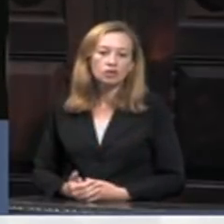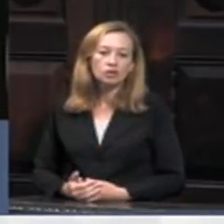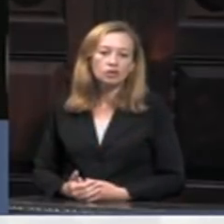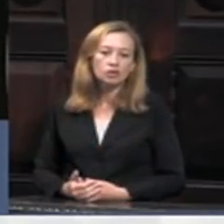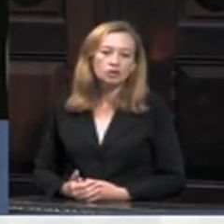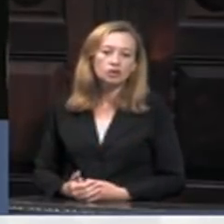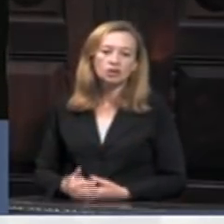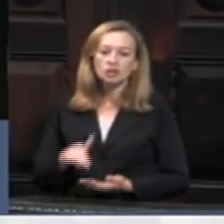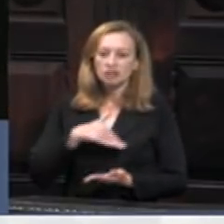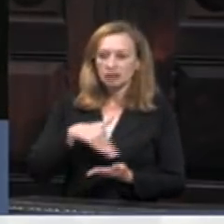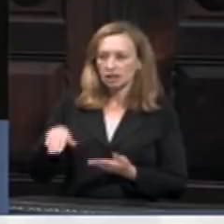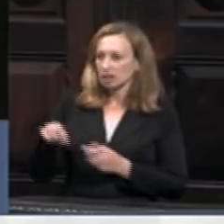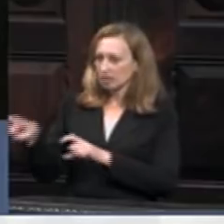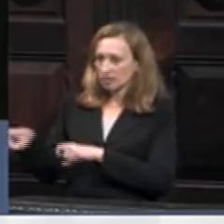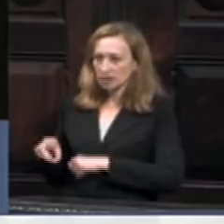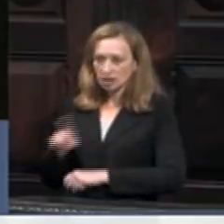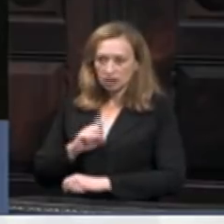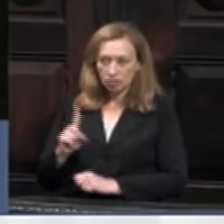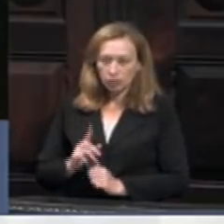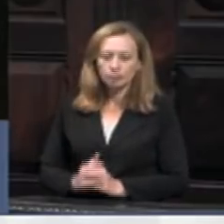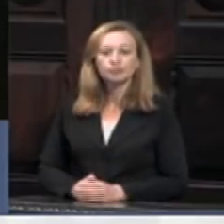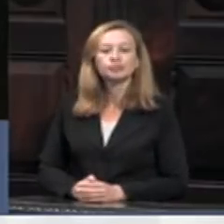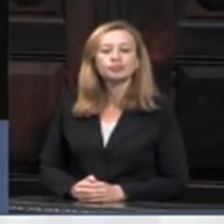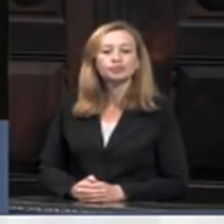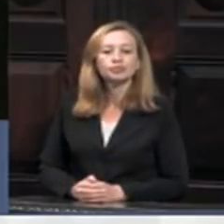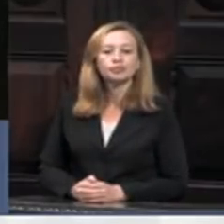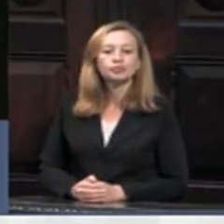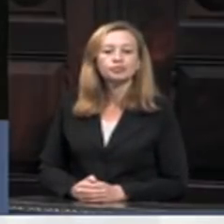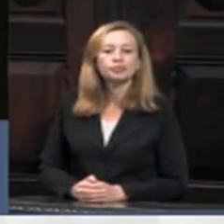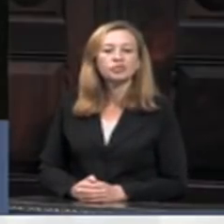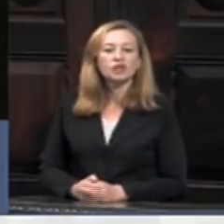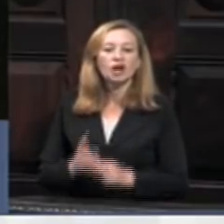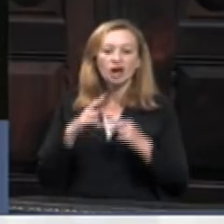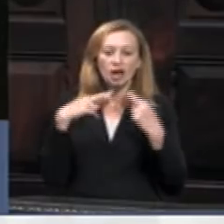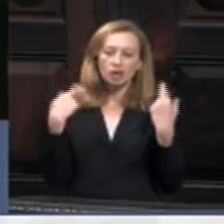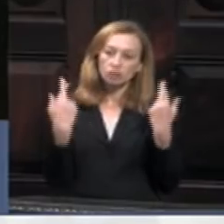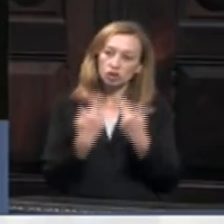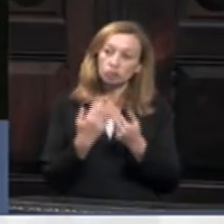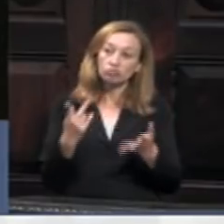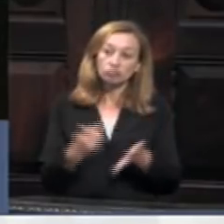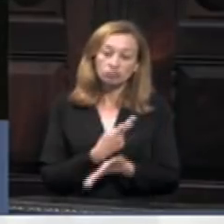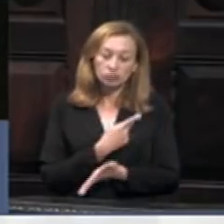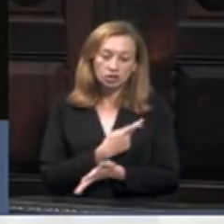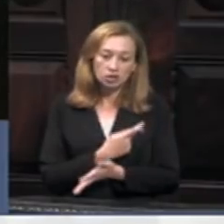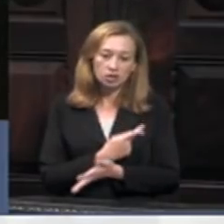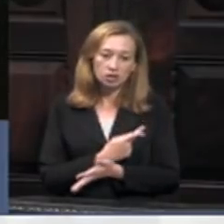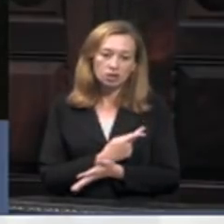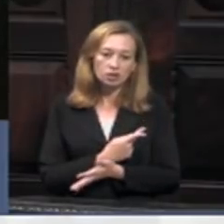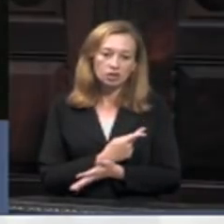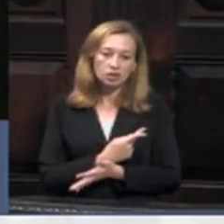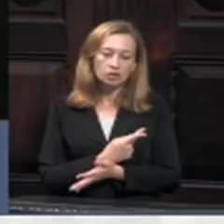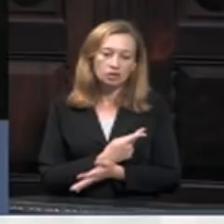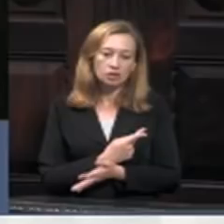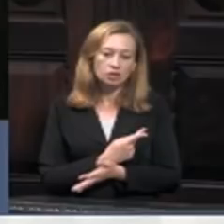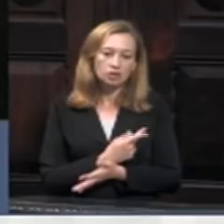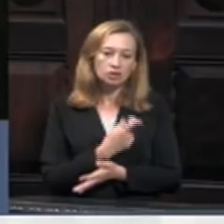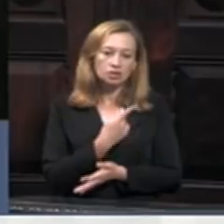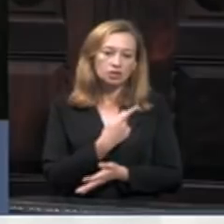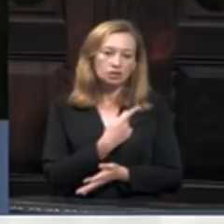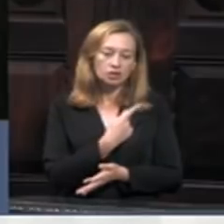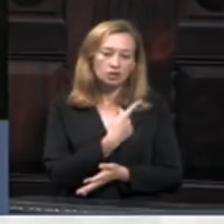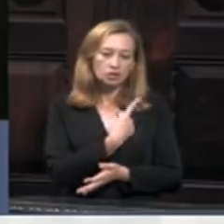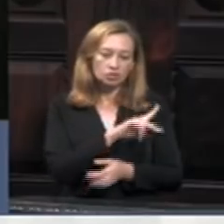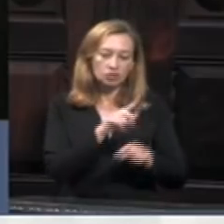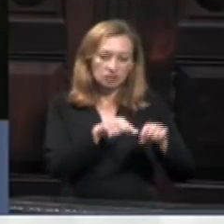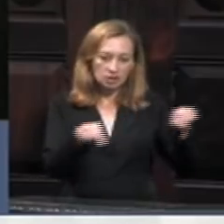pela Secretaria de Fazenda. Na reunião que aconteceu no gabinete de Vossa Excelência, a